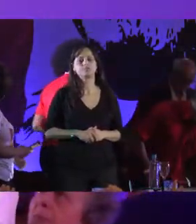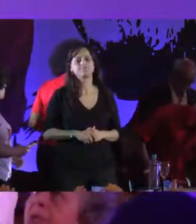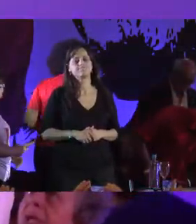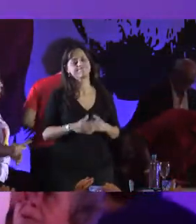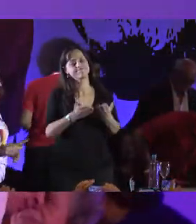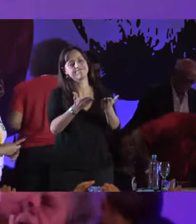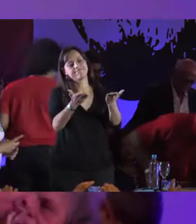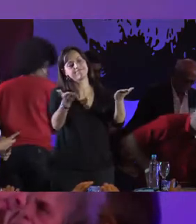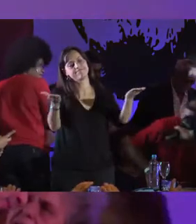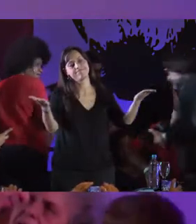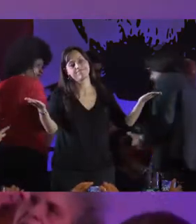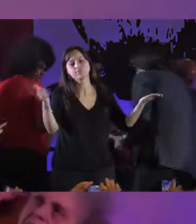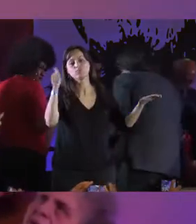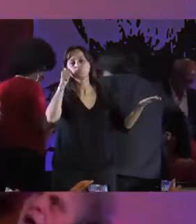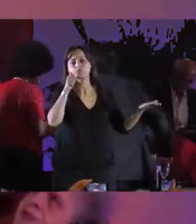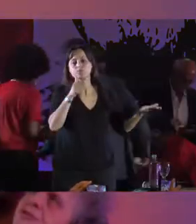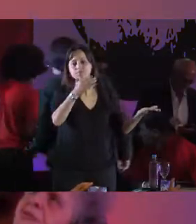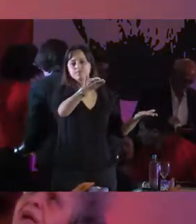companheiras,